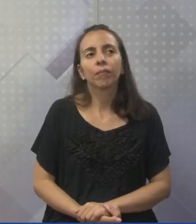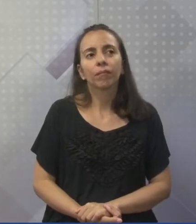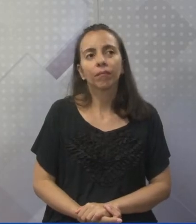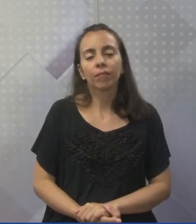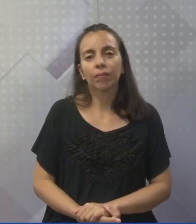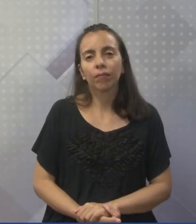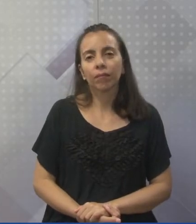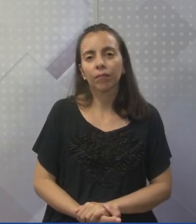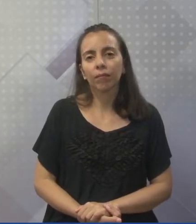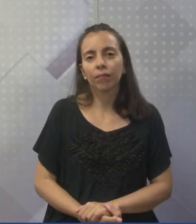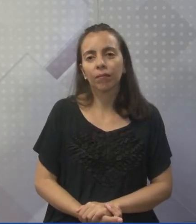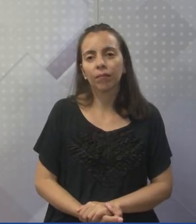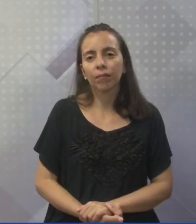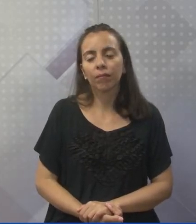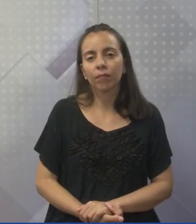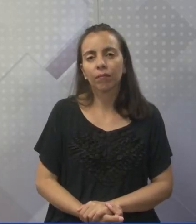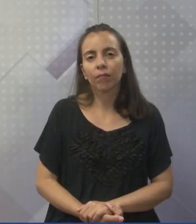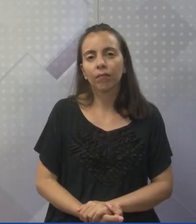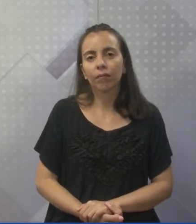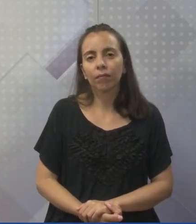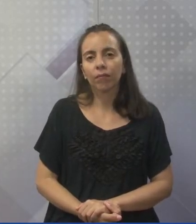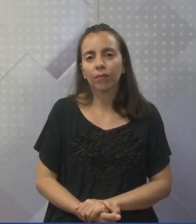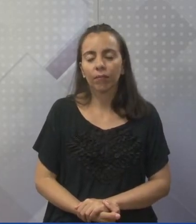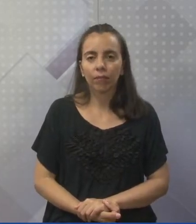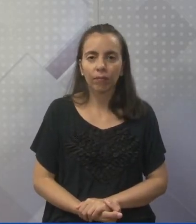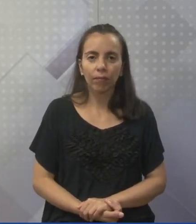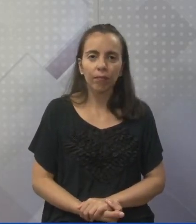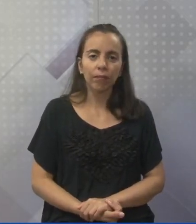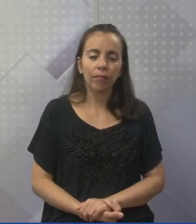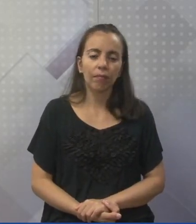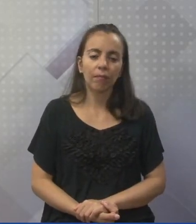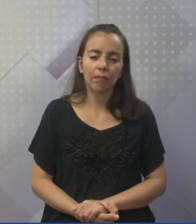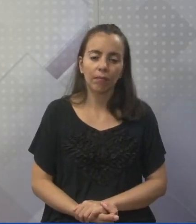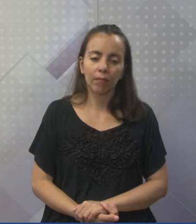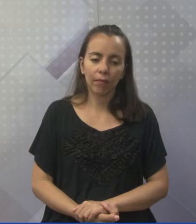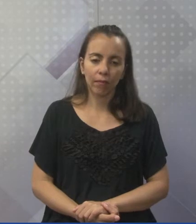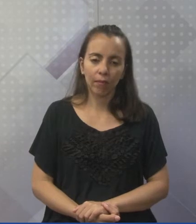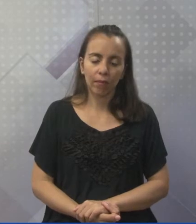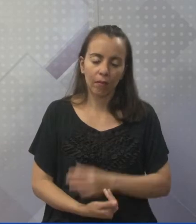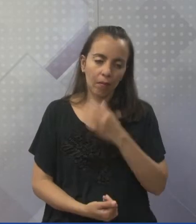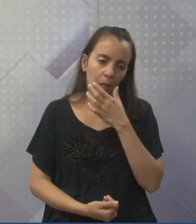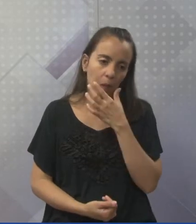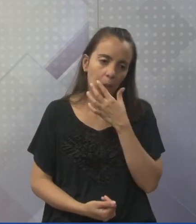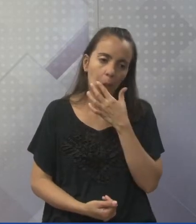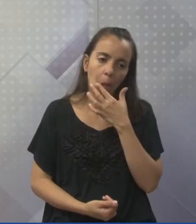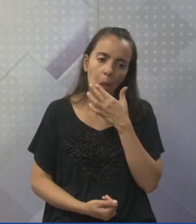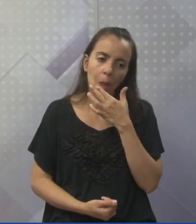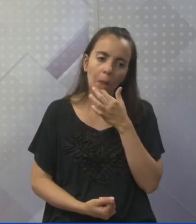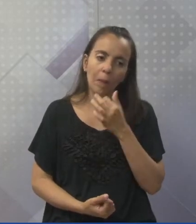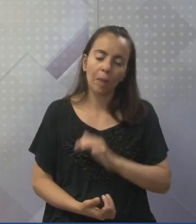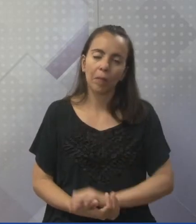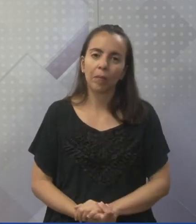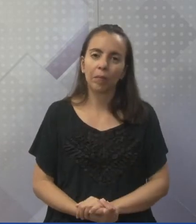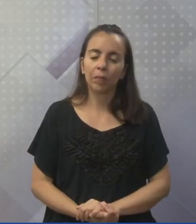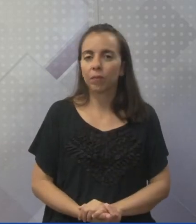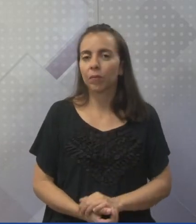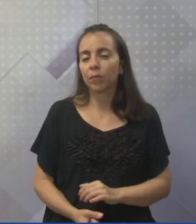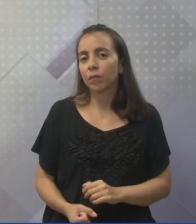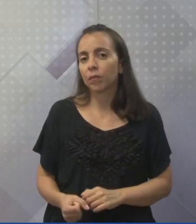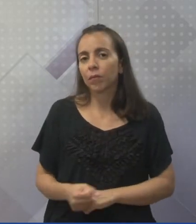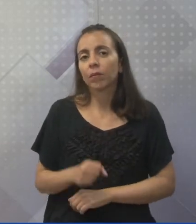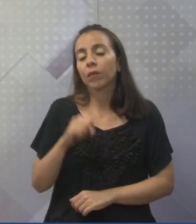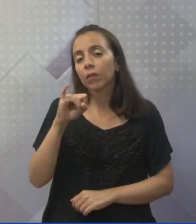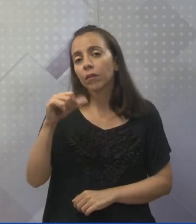assim, ó. If she were a top model, she would visit many countries around the world. Se ela